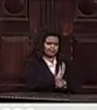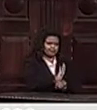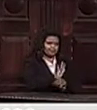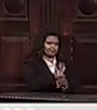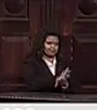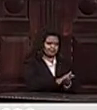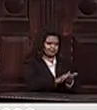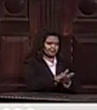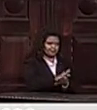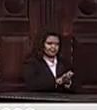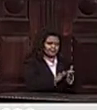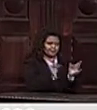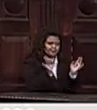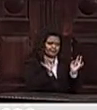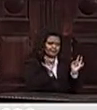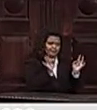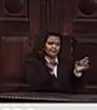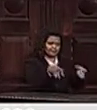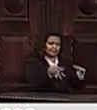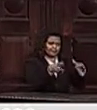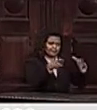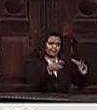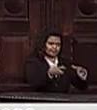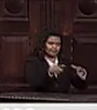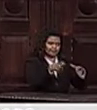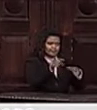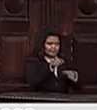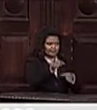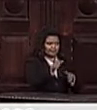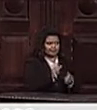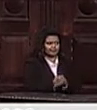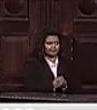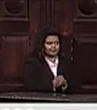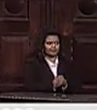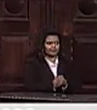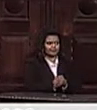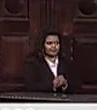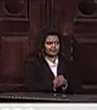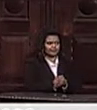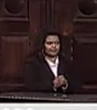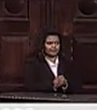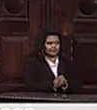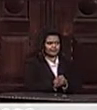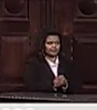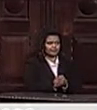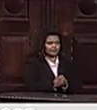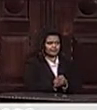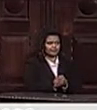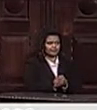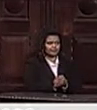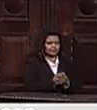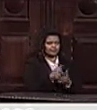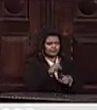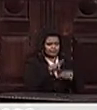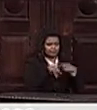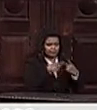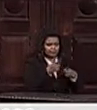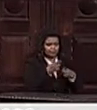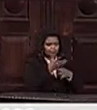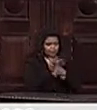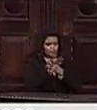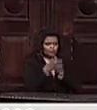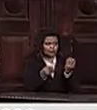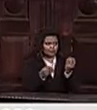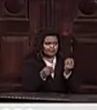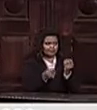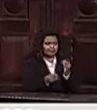foi largar os seus munícipes e simplesmente correr, fugir, se esconder, por não poder enfrentar a